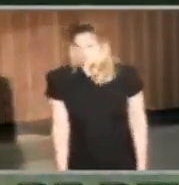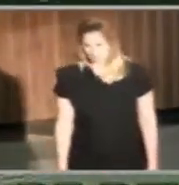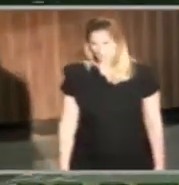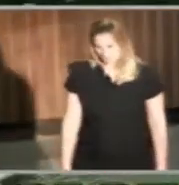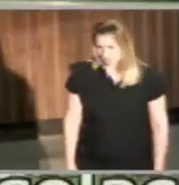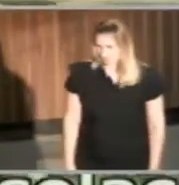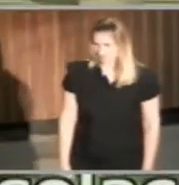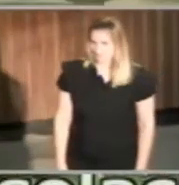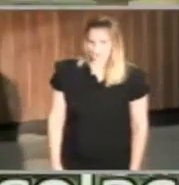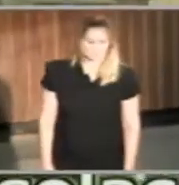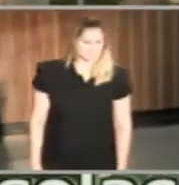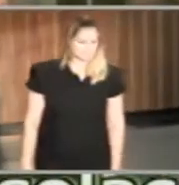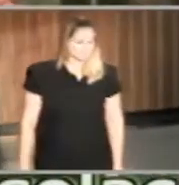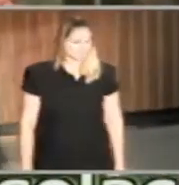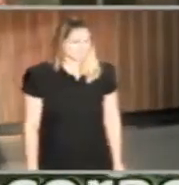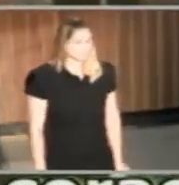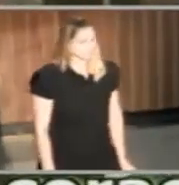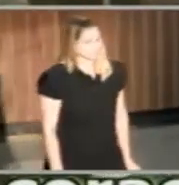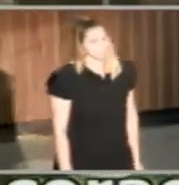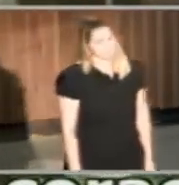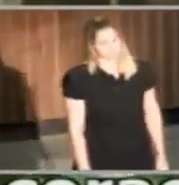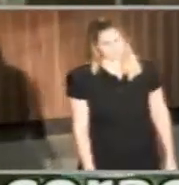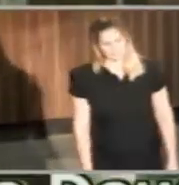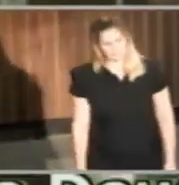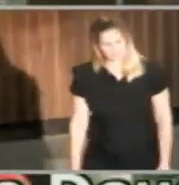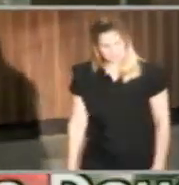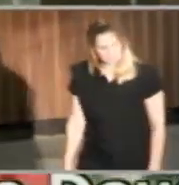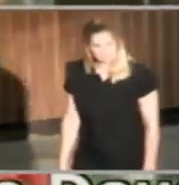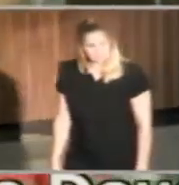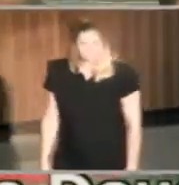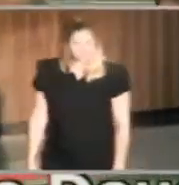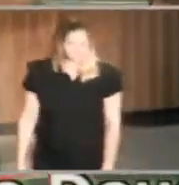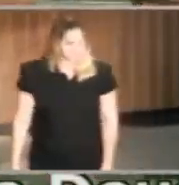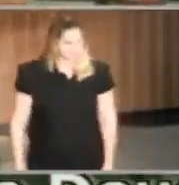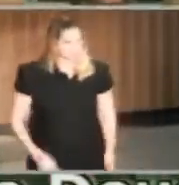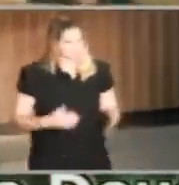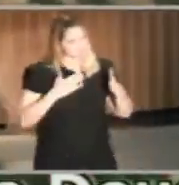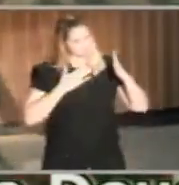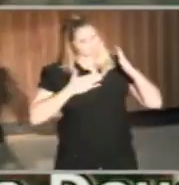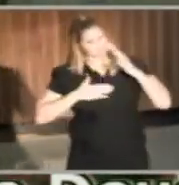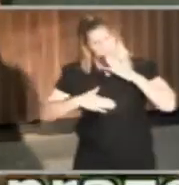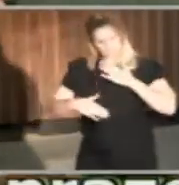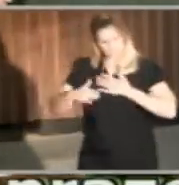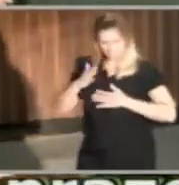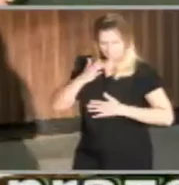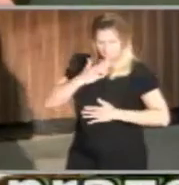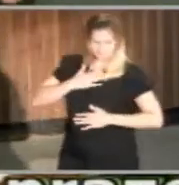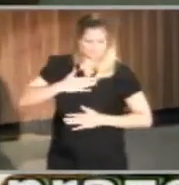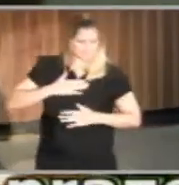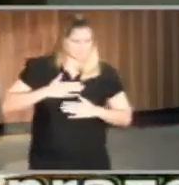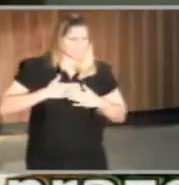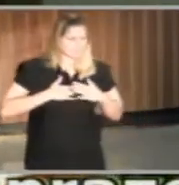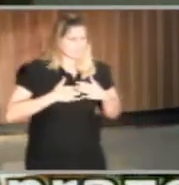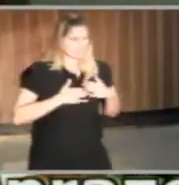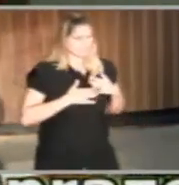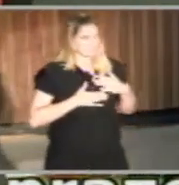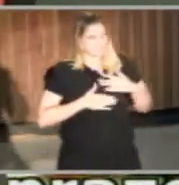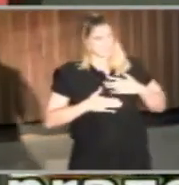Consolação tem meu coração, descansando no poder de Deus. Que consolação!